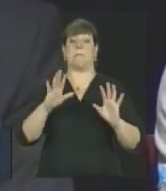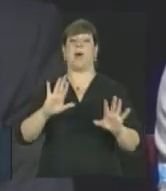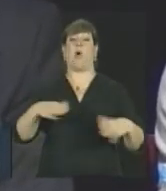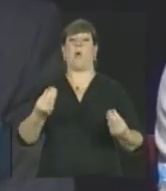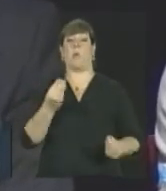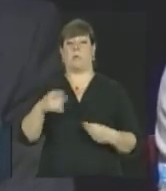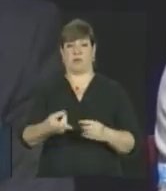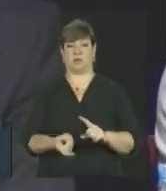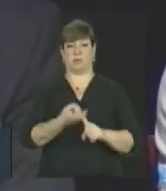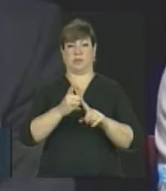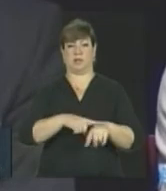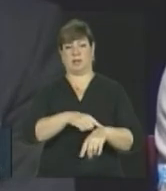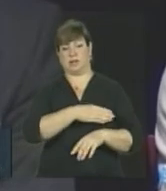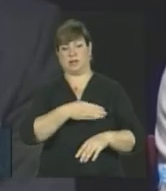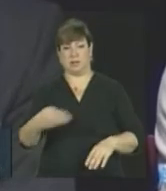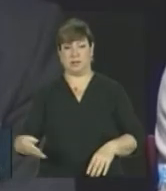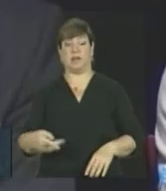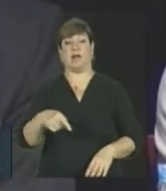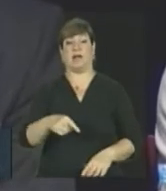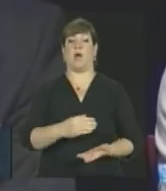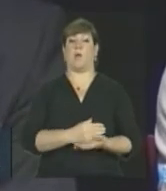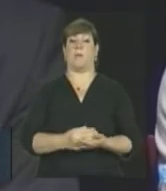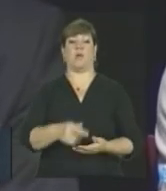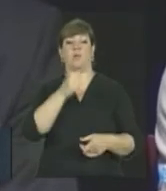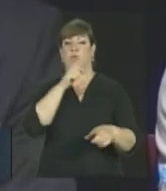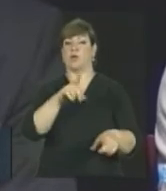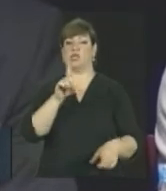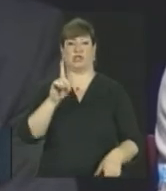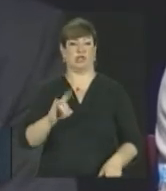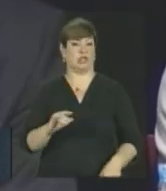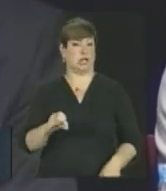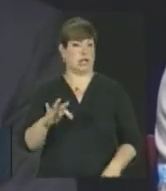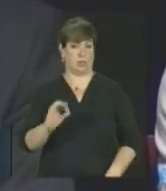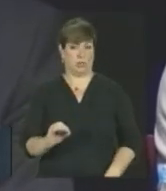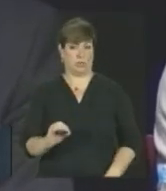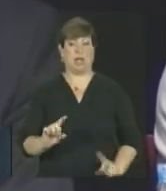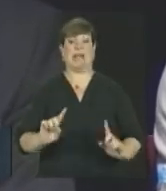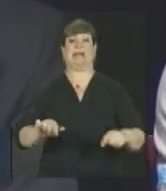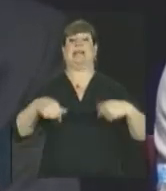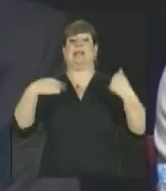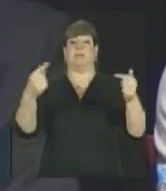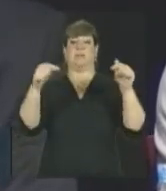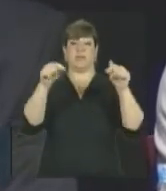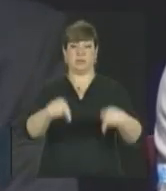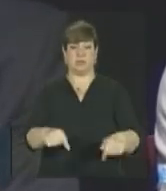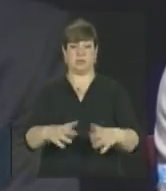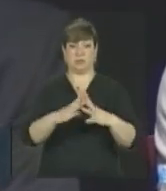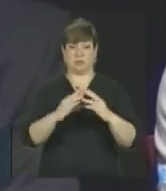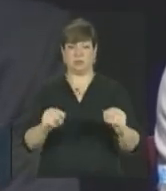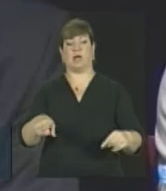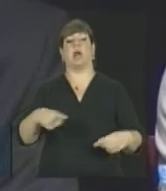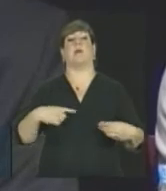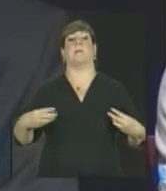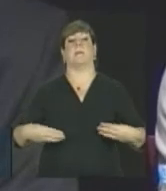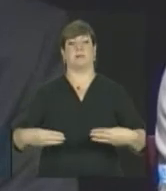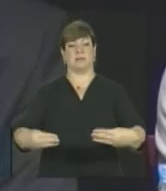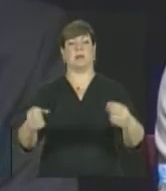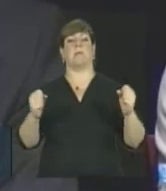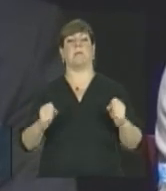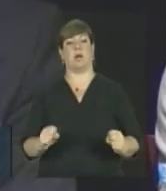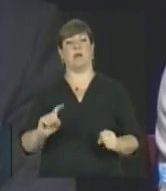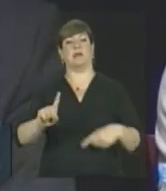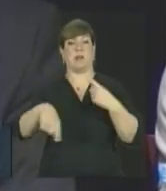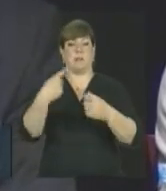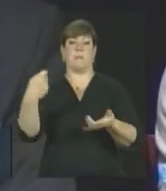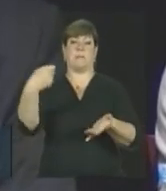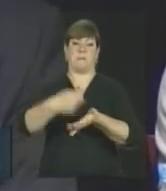temporariamente, ele passa a não ter mais o direito. Se depois isso for solucionado, o Ministério pode depois